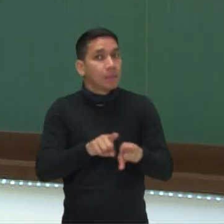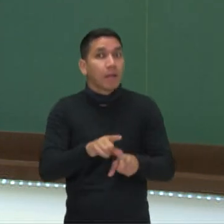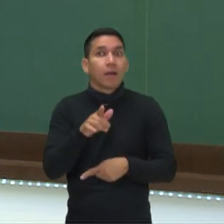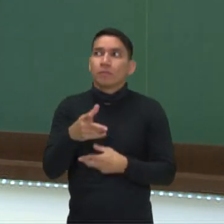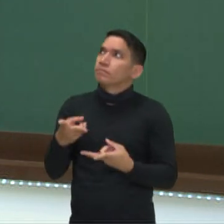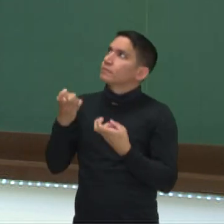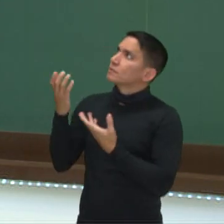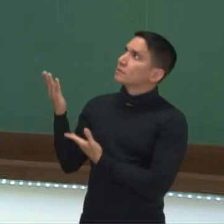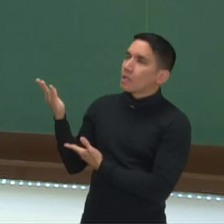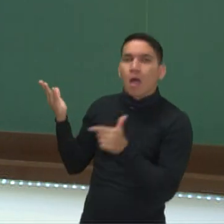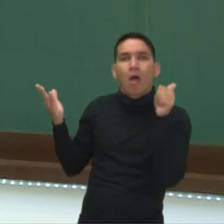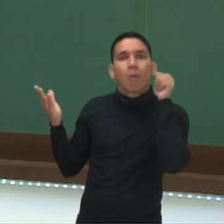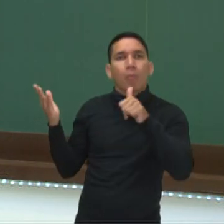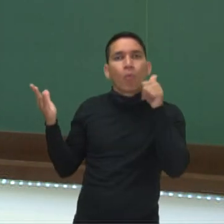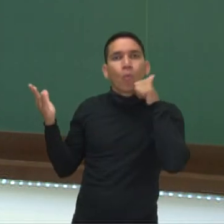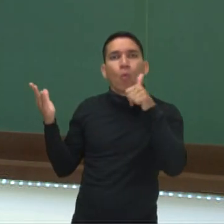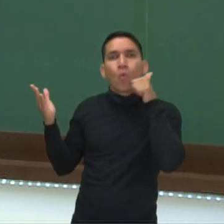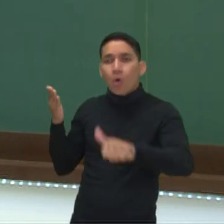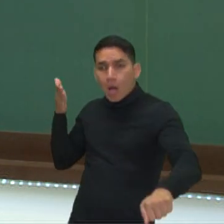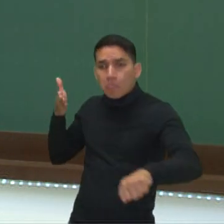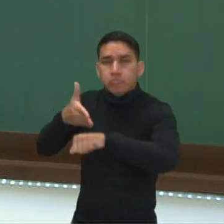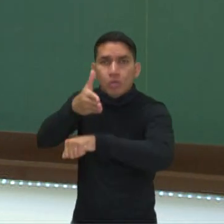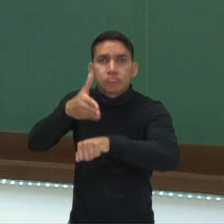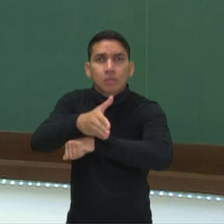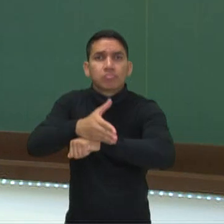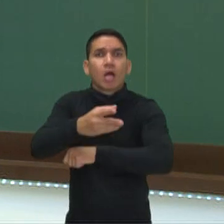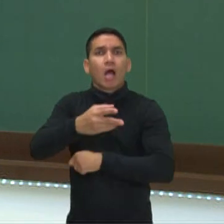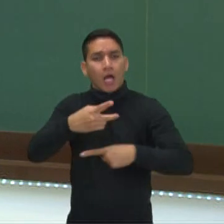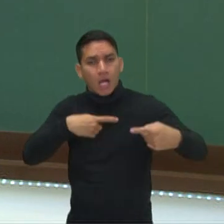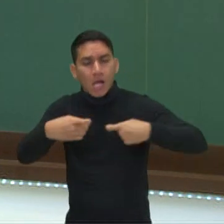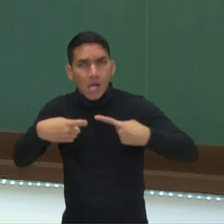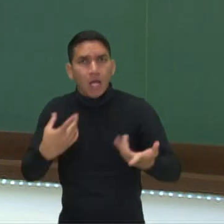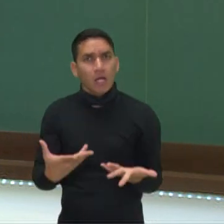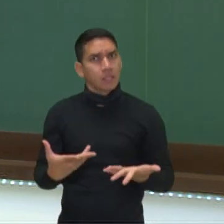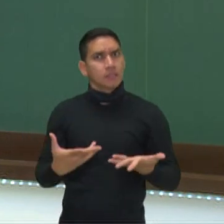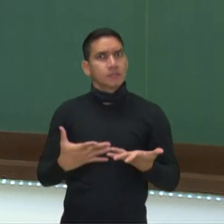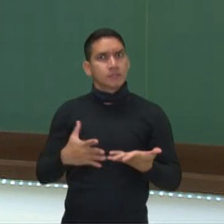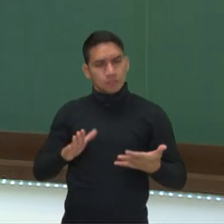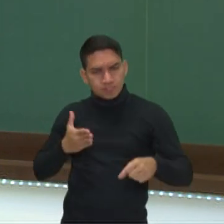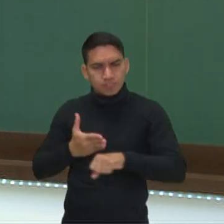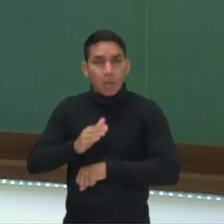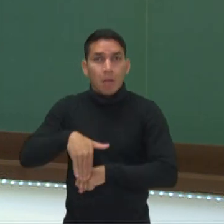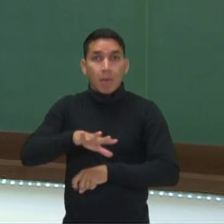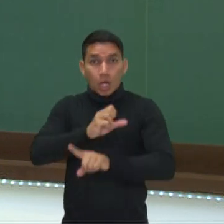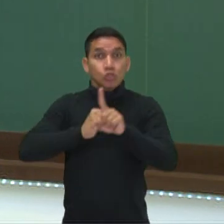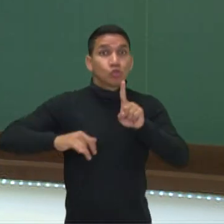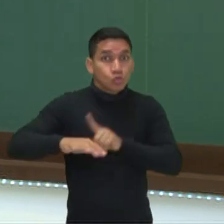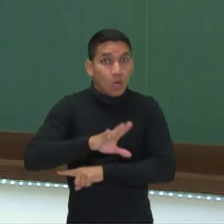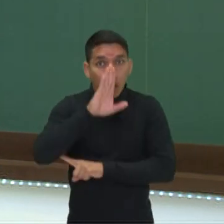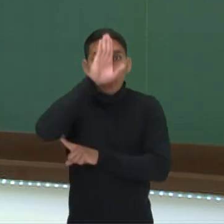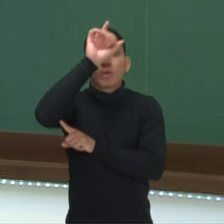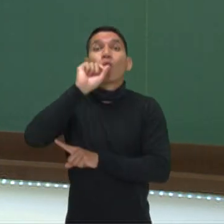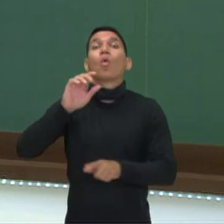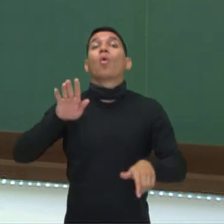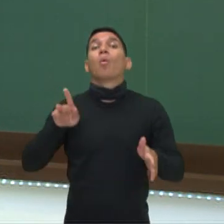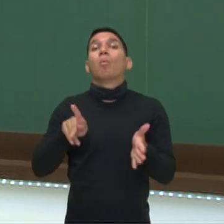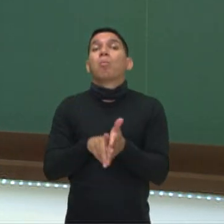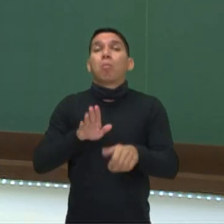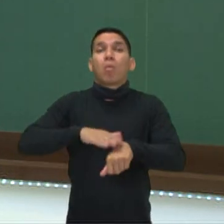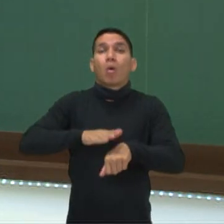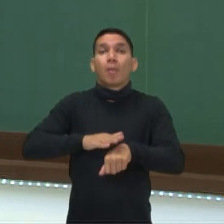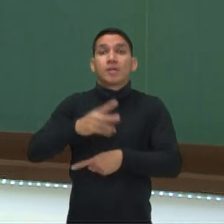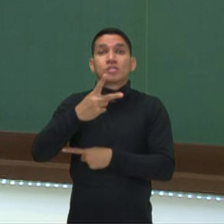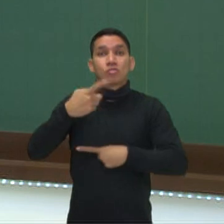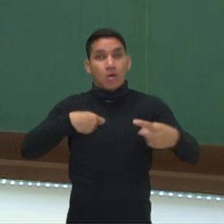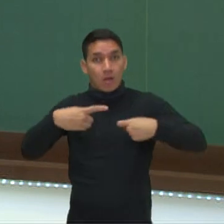as mulheres participando, com uma participação muito efetiva na sociedade, principalmente a partir da Segunda Guerra